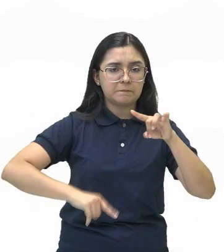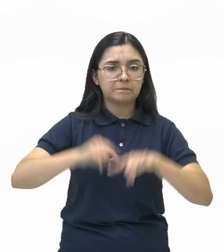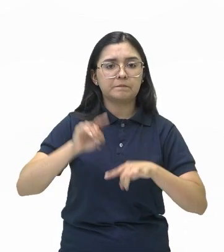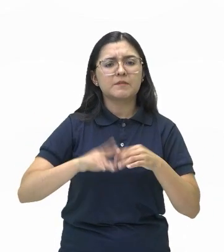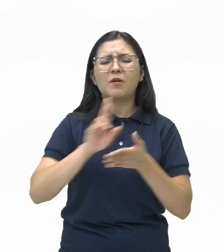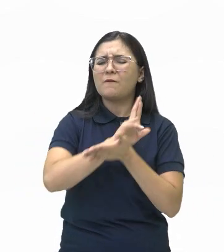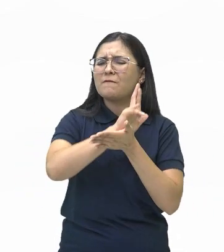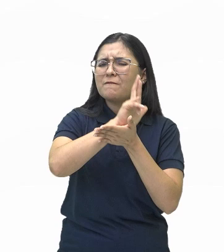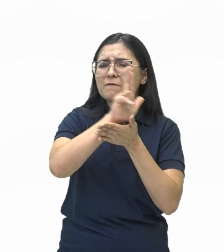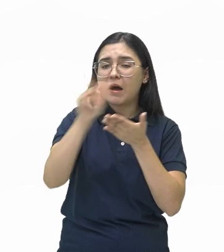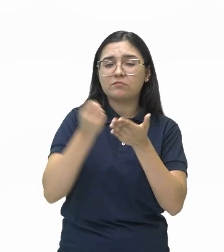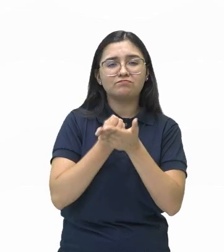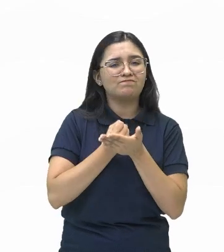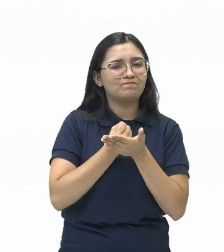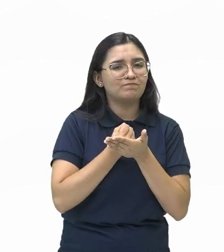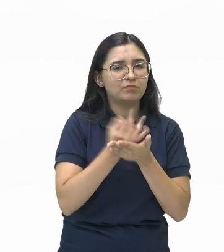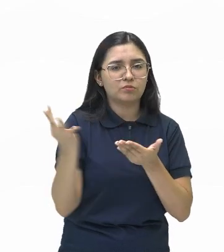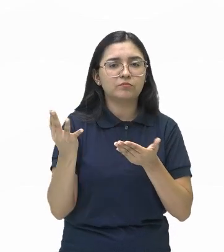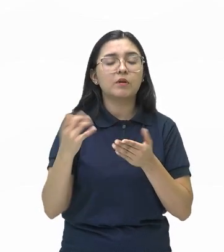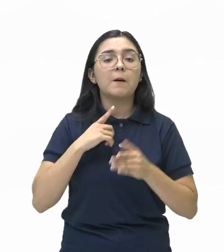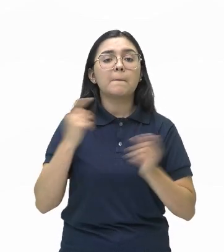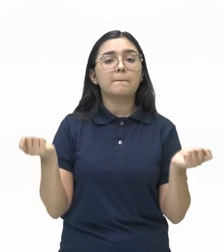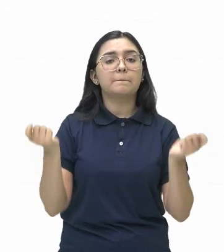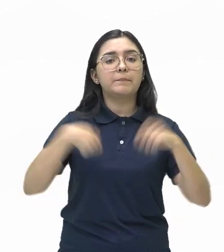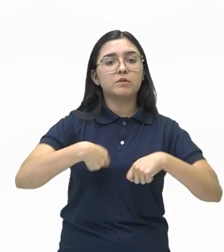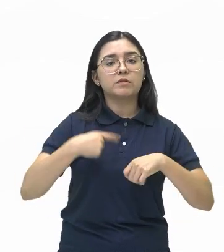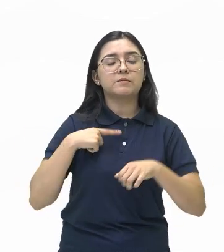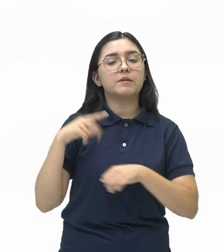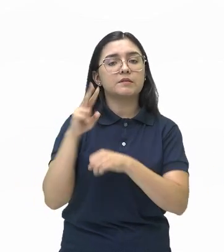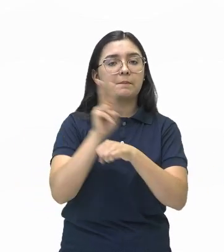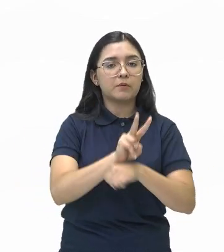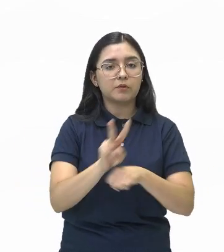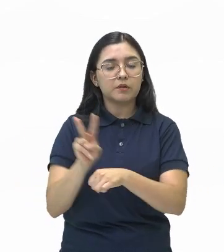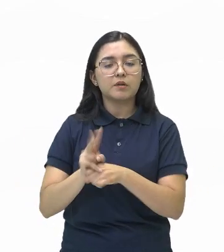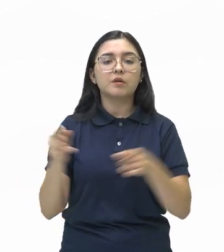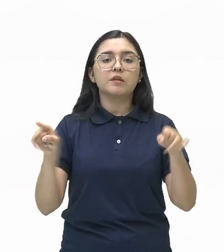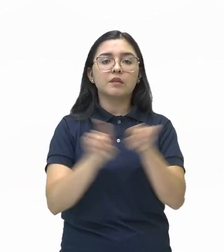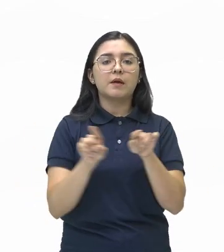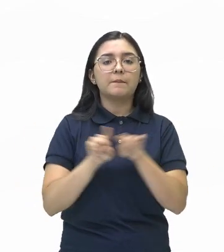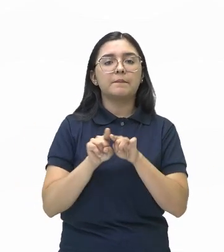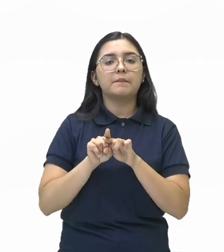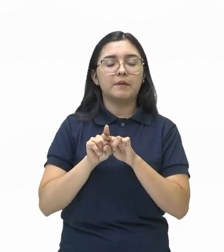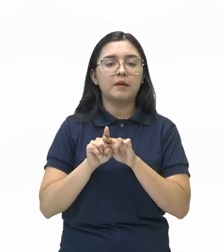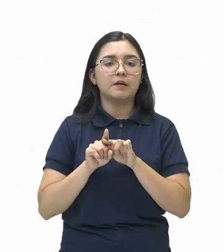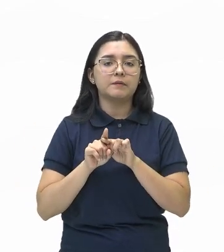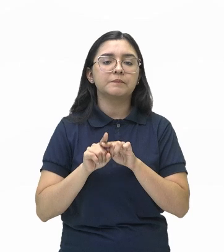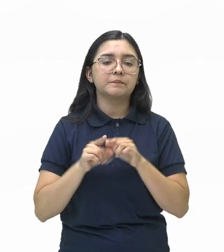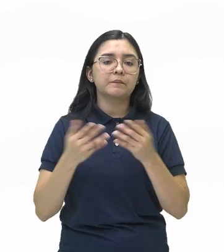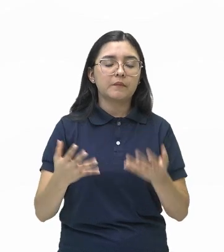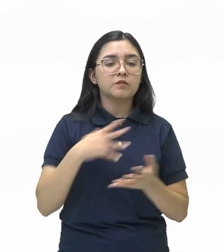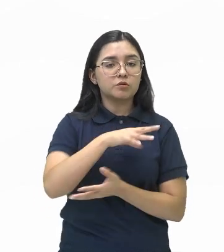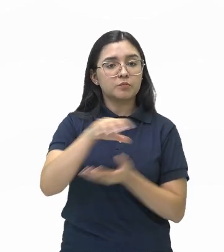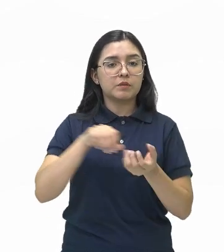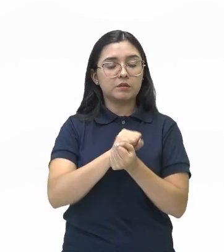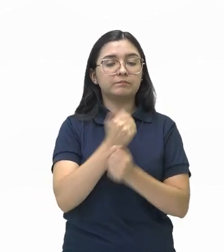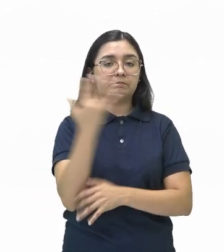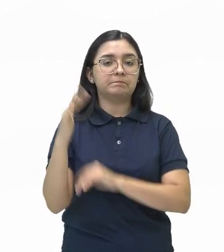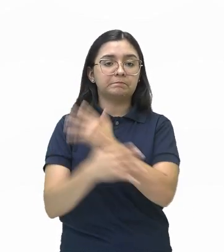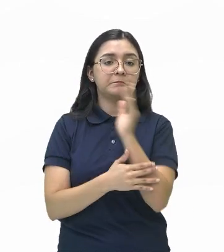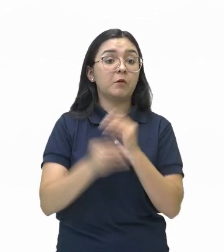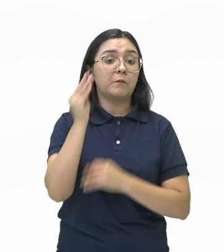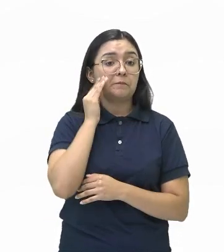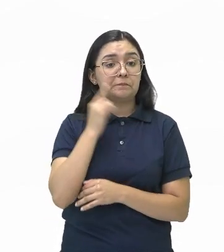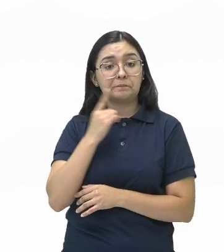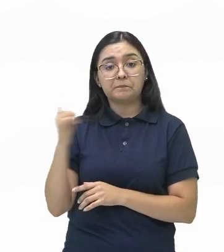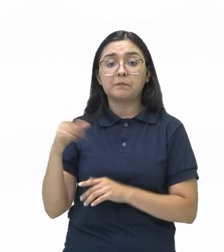são diversos instrumentos, né, para promover essa proteção e essa conservação do meio ambiente. Podemos ver alguns